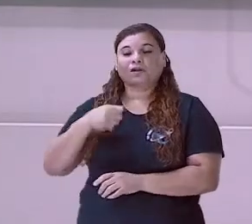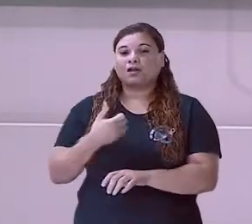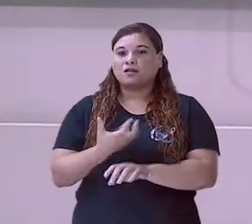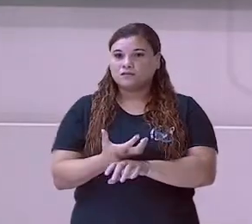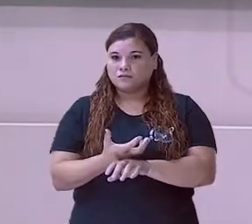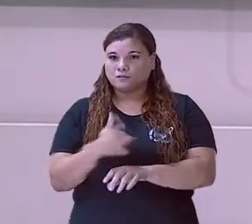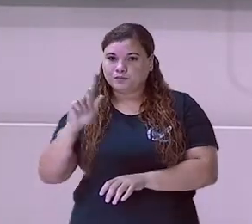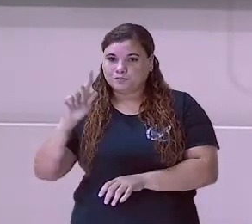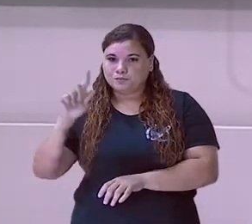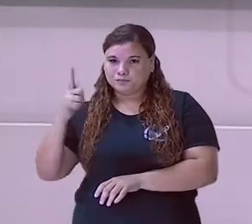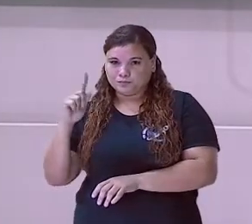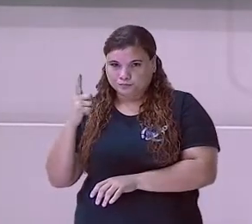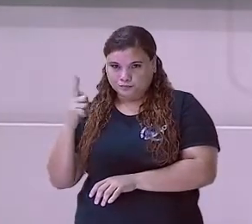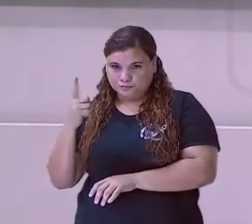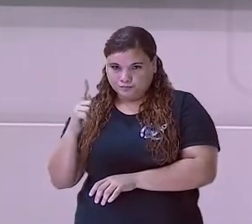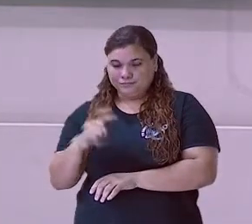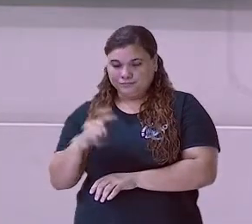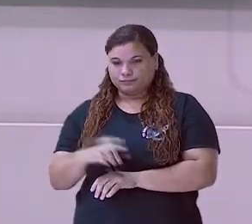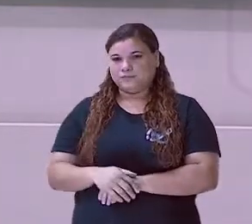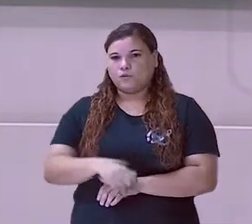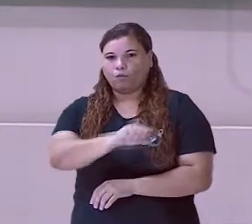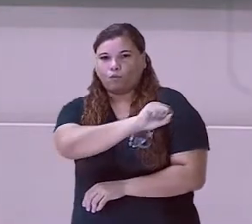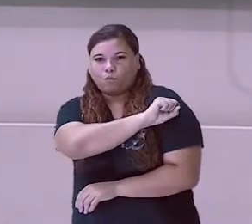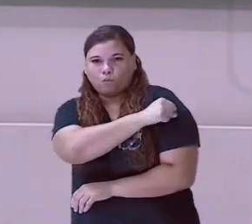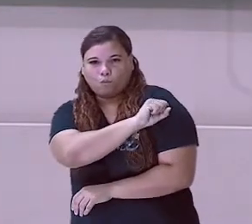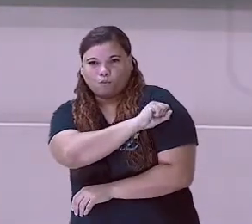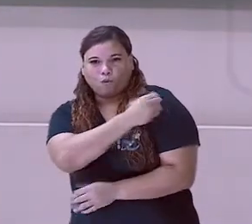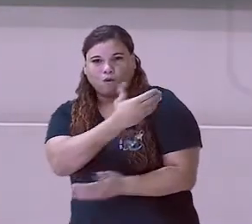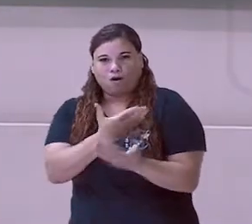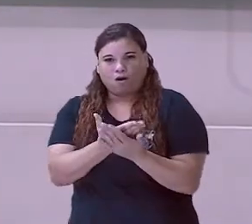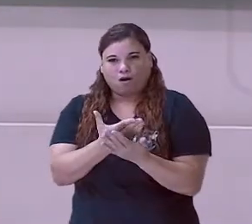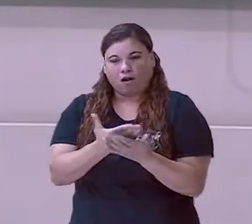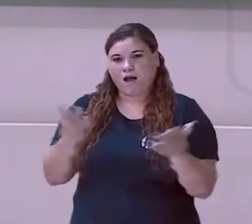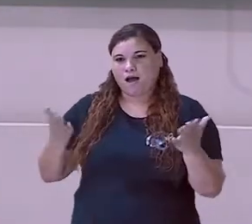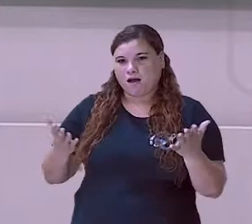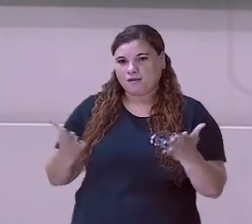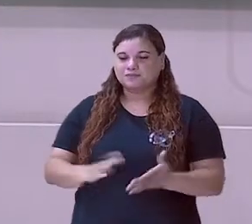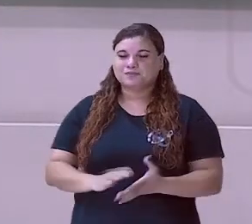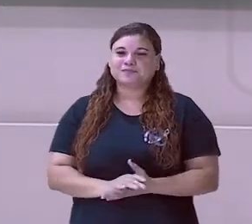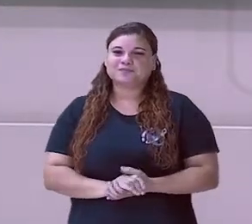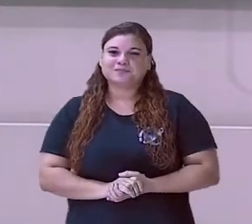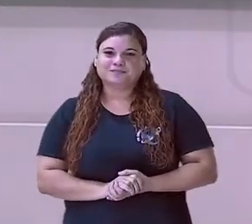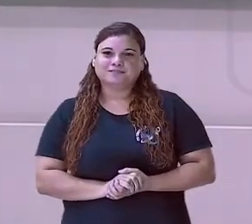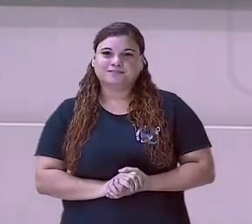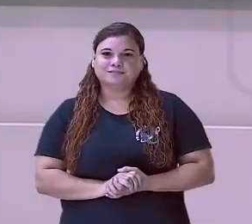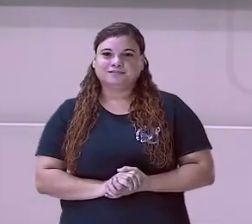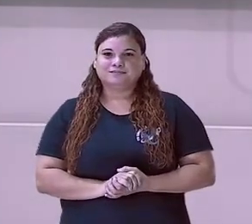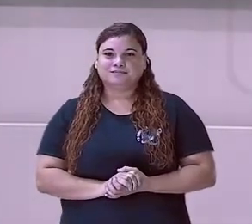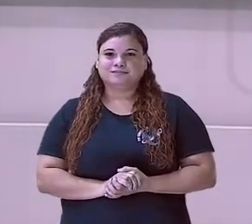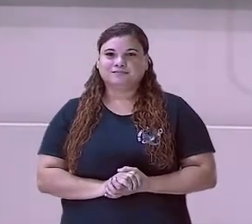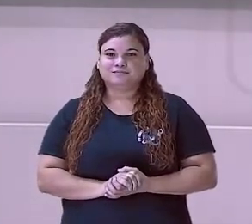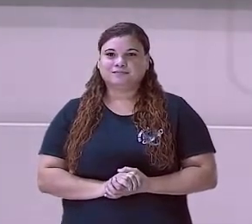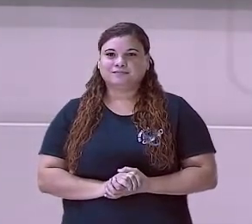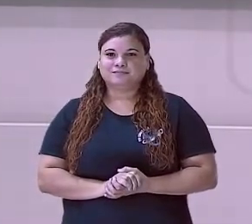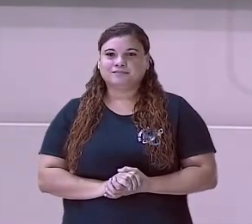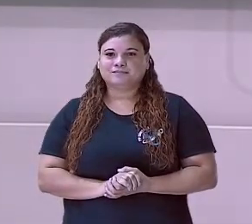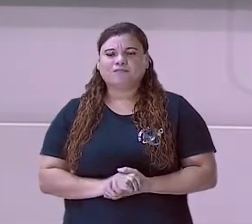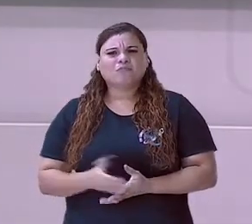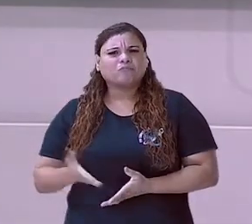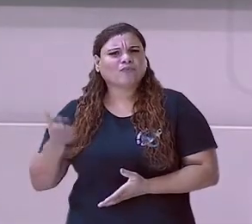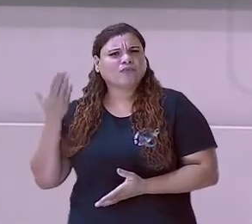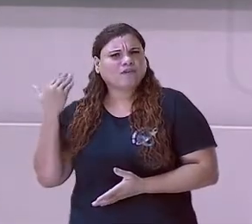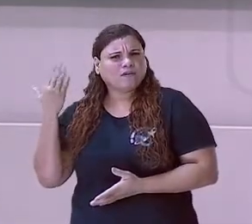número 11 para o 8º ano do ensino fundamental. Na aula anterior,